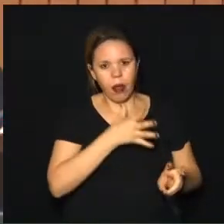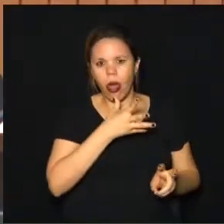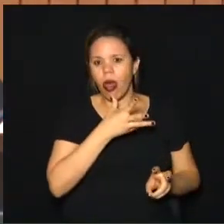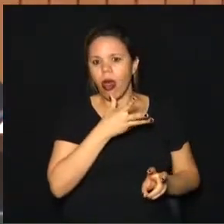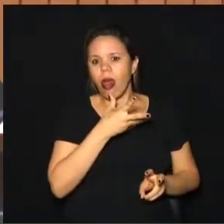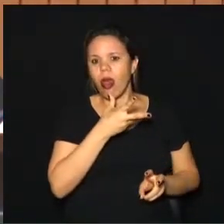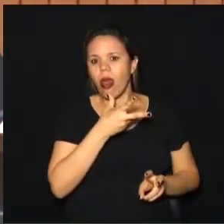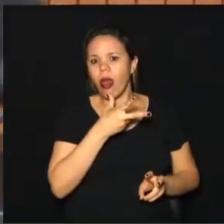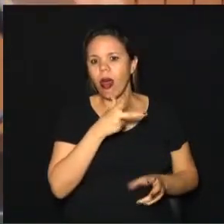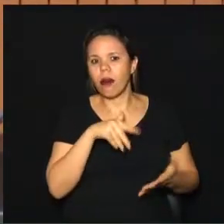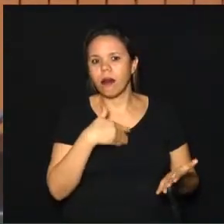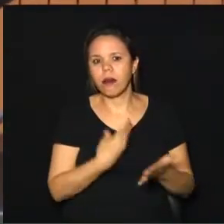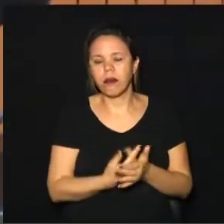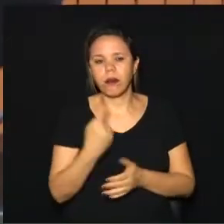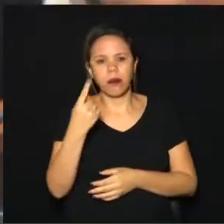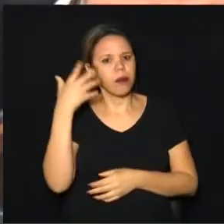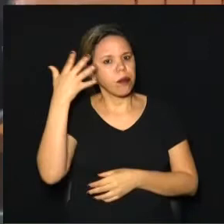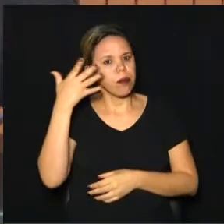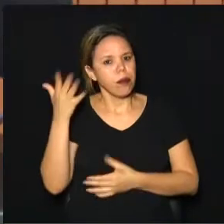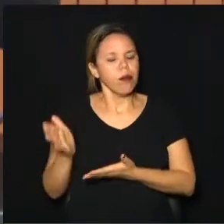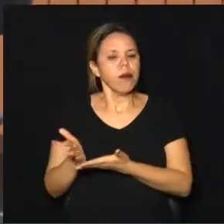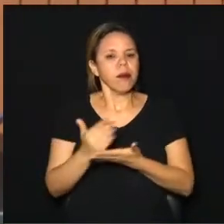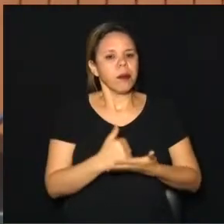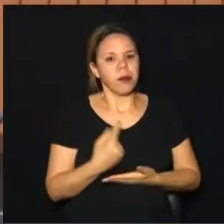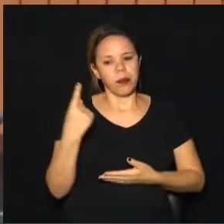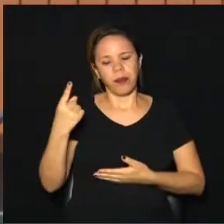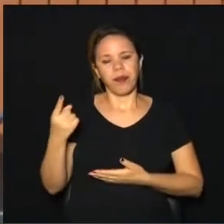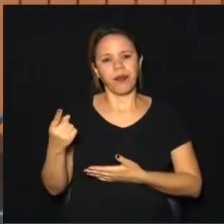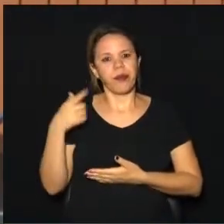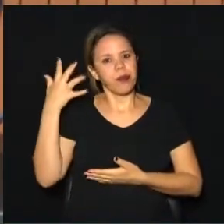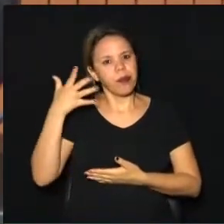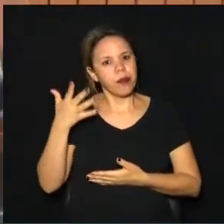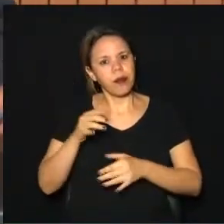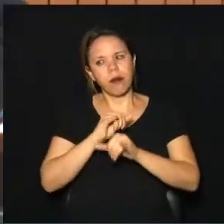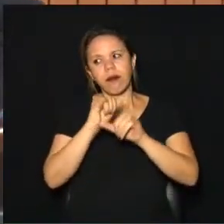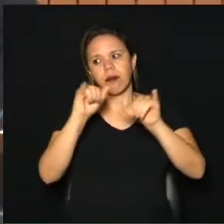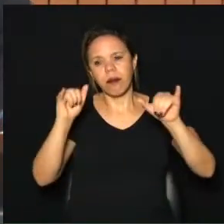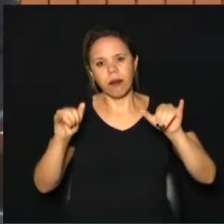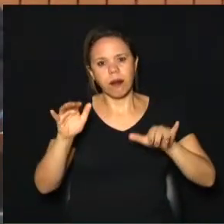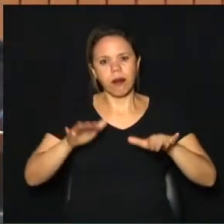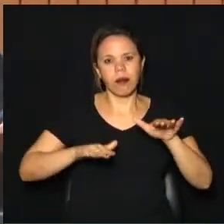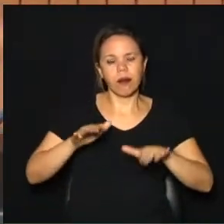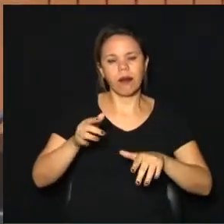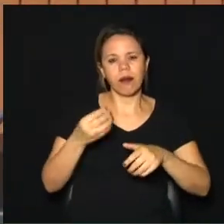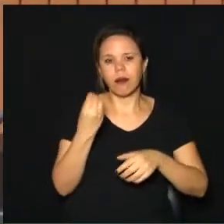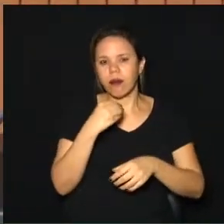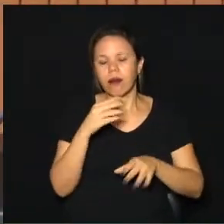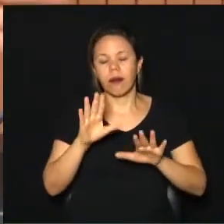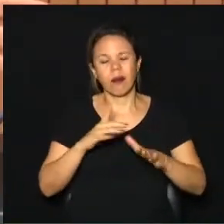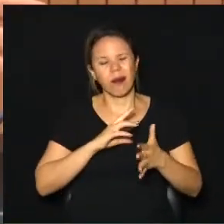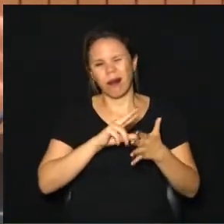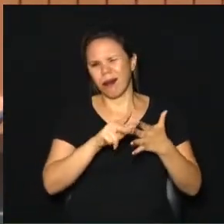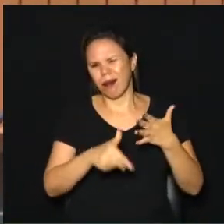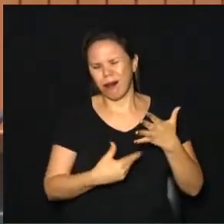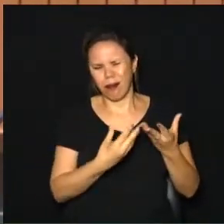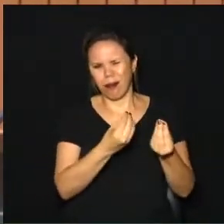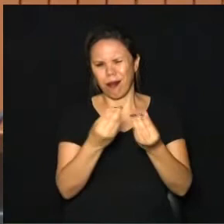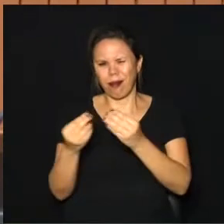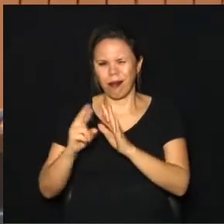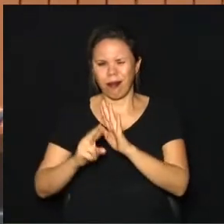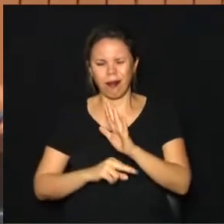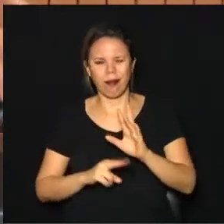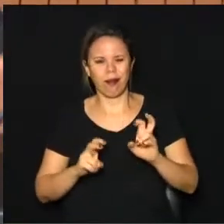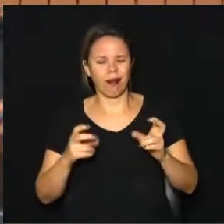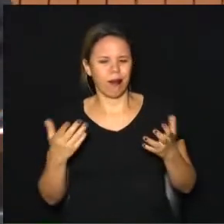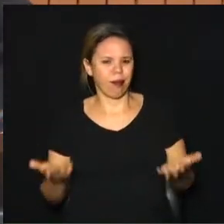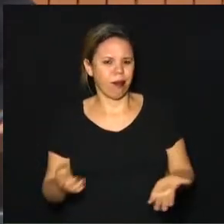fazer até uma palestra para arrecadação, uma palestra para propaganda, né? Enfim, tem muita regra a esse